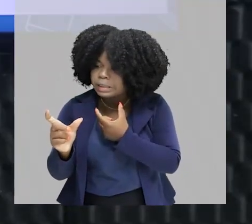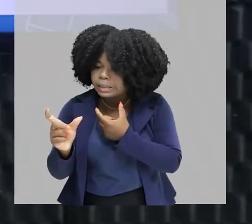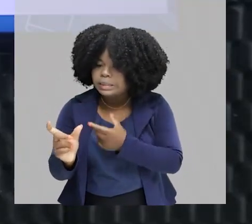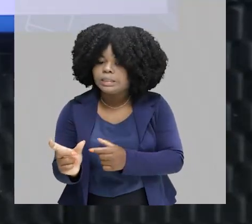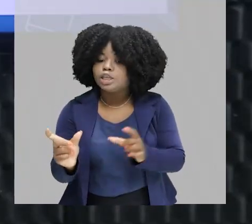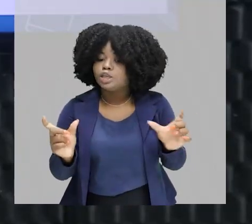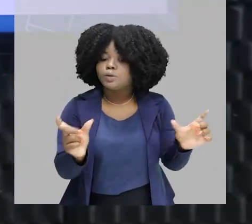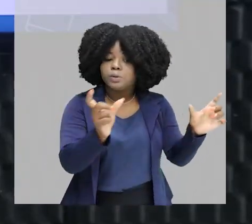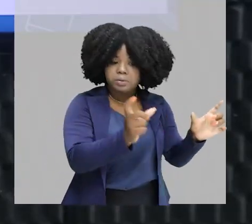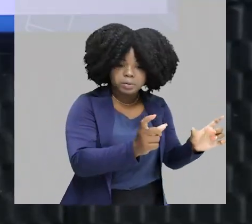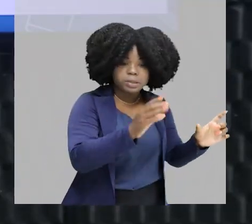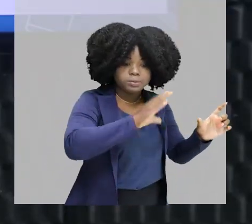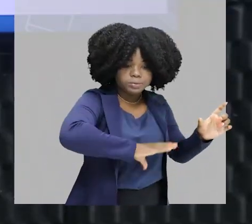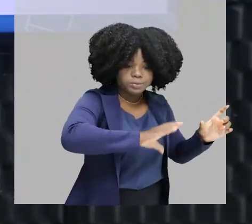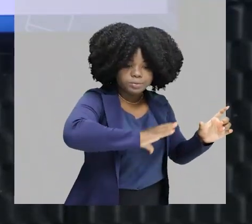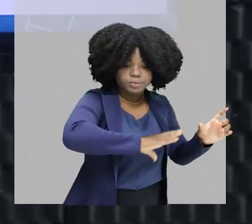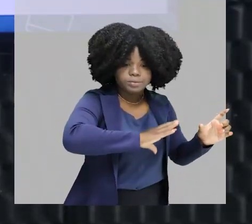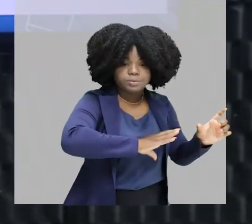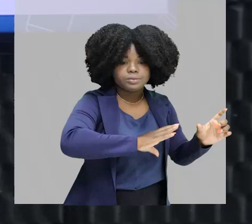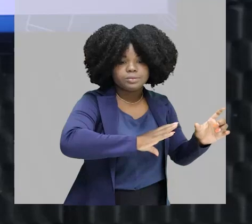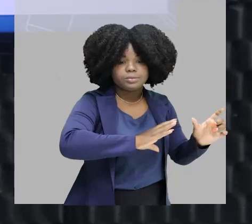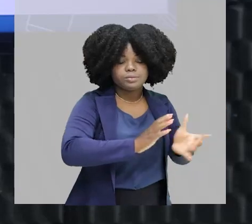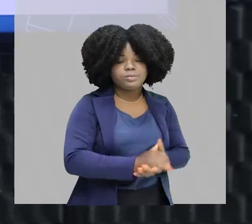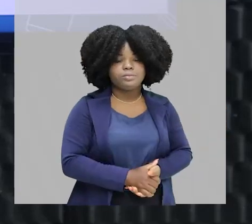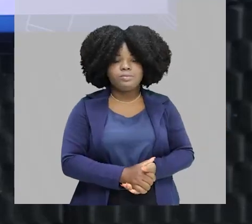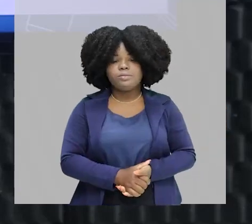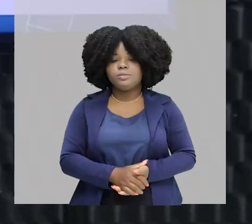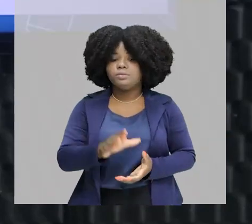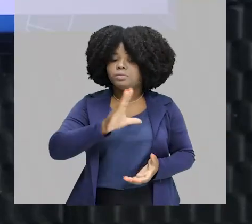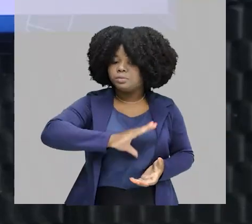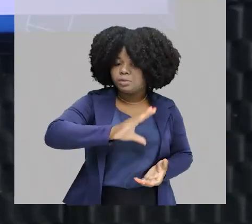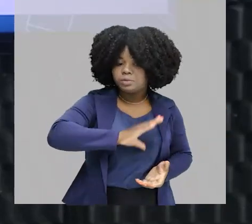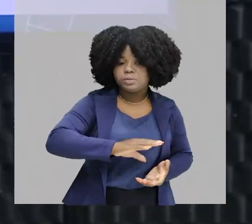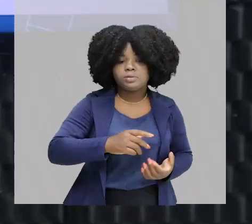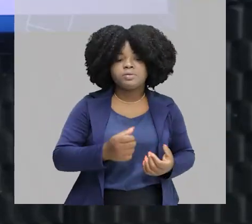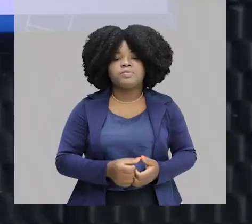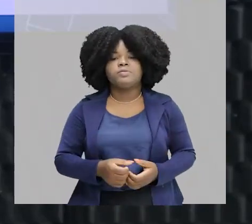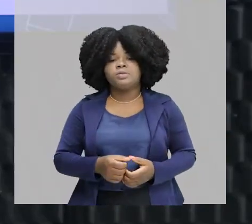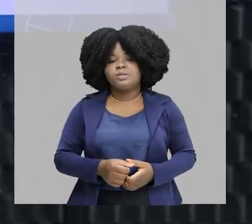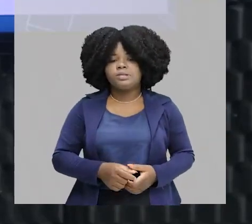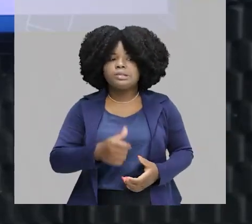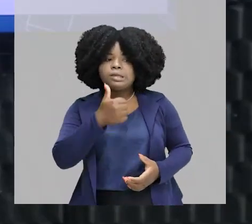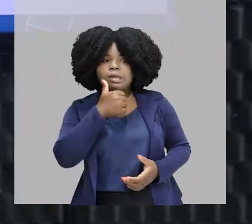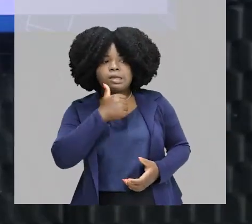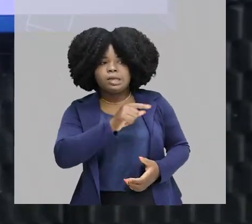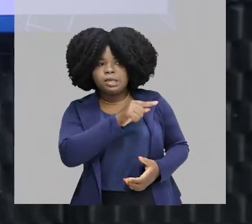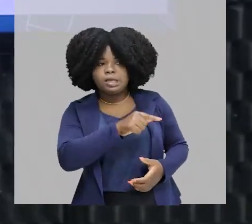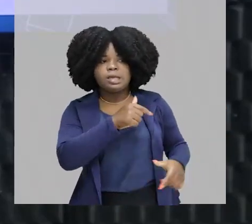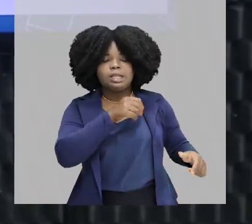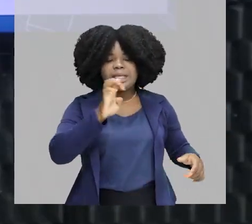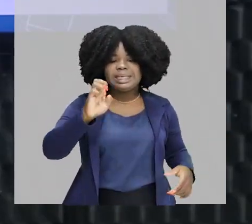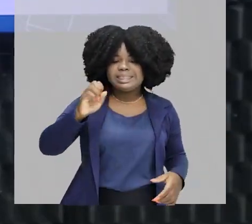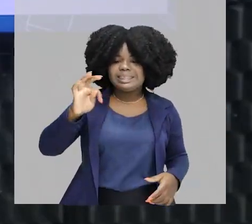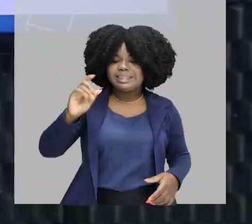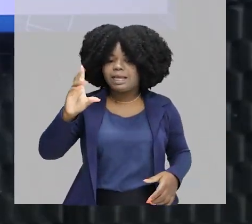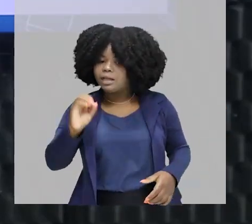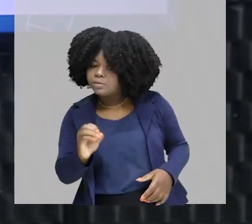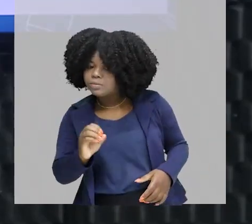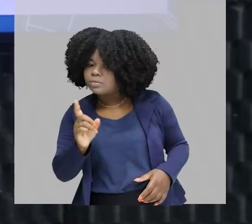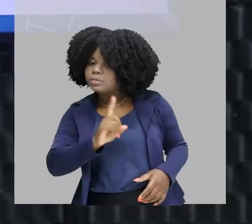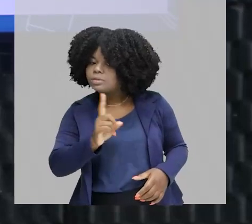mesma estrutura na língua portuguesa. Nós não falamos assim em português. Você não diz ela tem estado trabalhando. Você diz